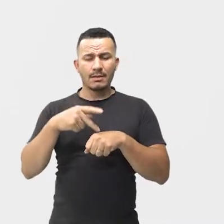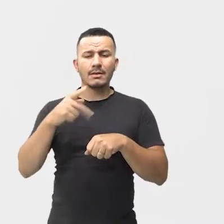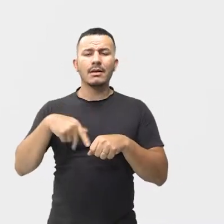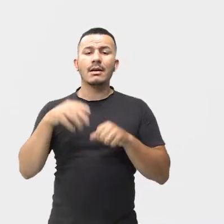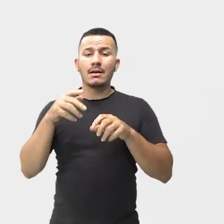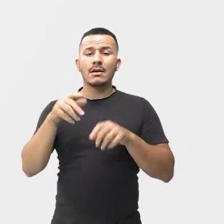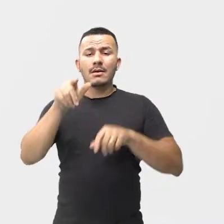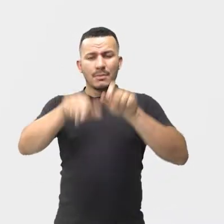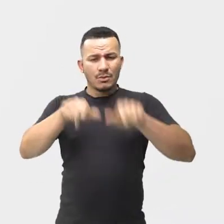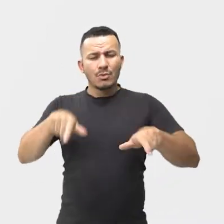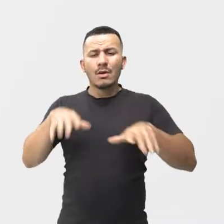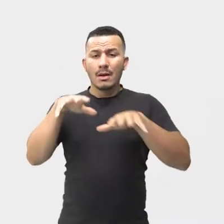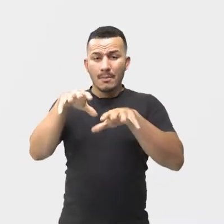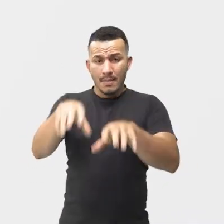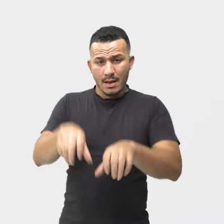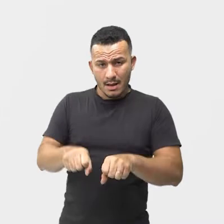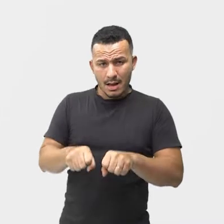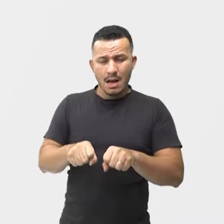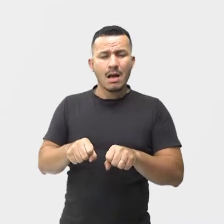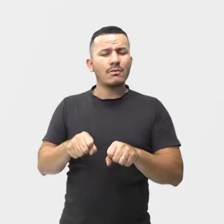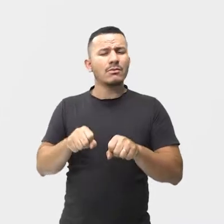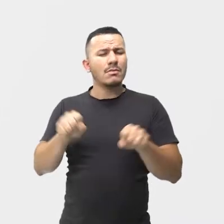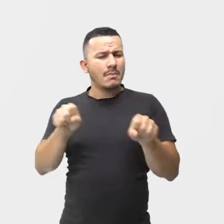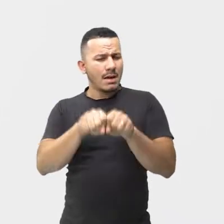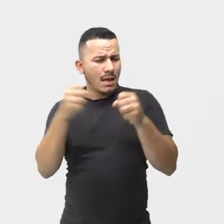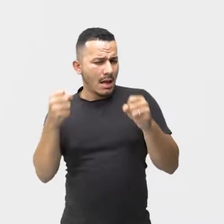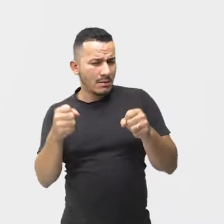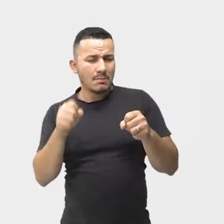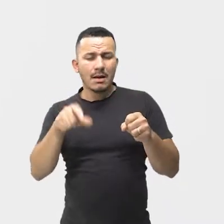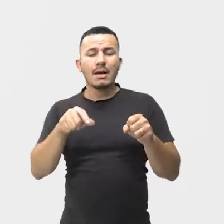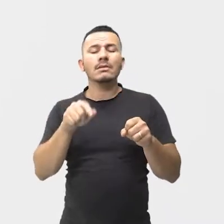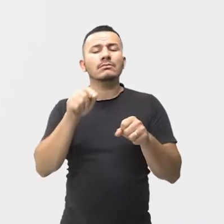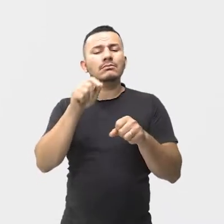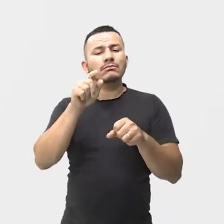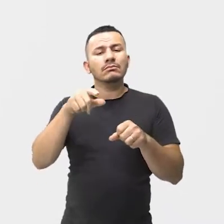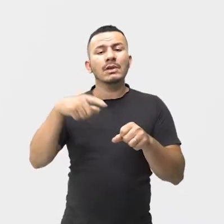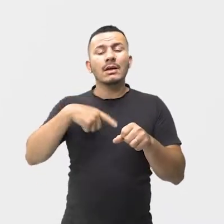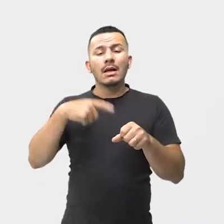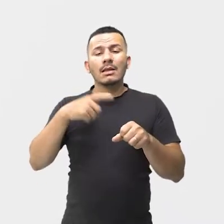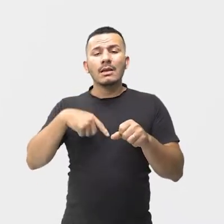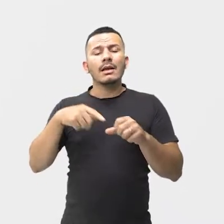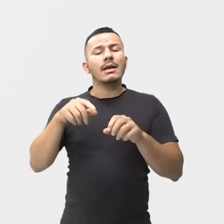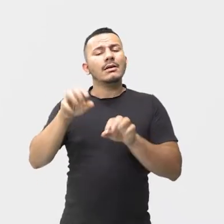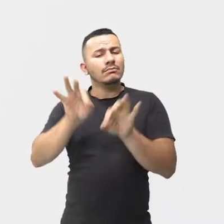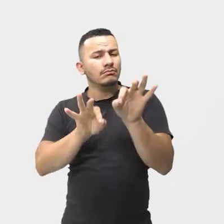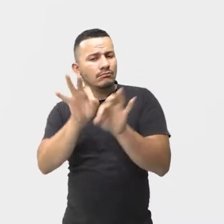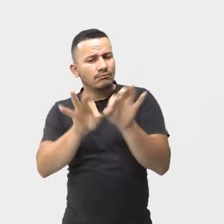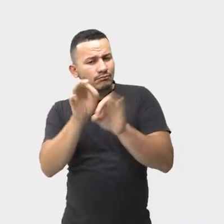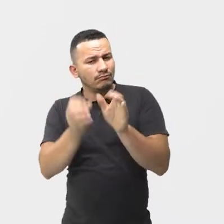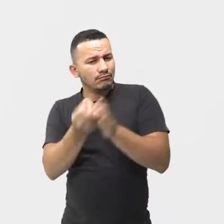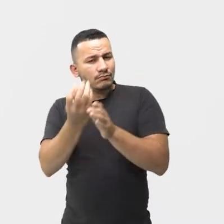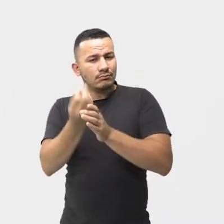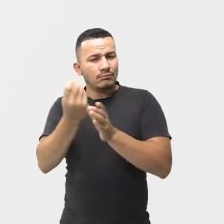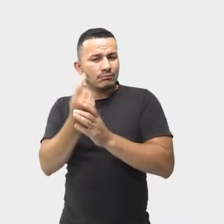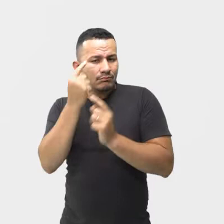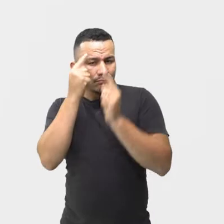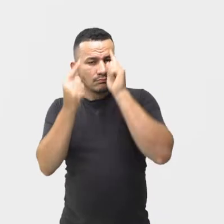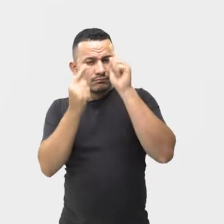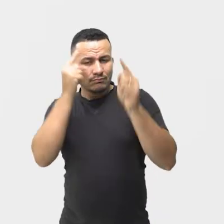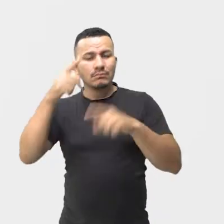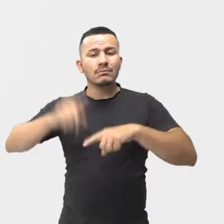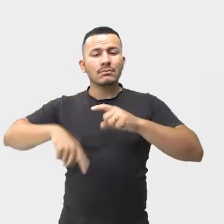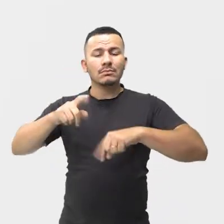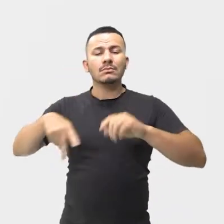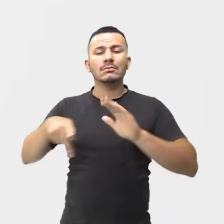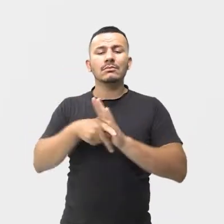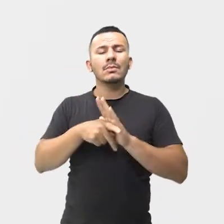certo? Ou seja, uma lasca de pedras na caverna, e ali eles faziam seus instrumentos de caça, certo?